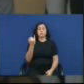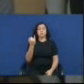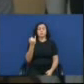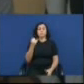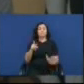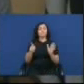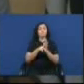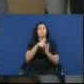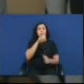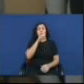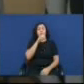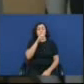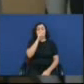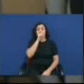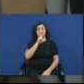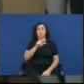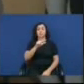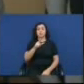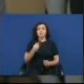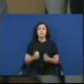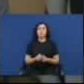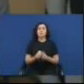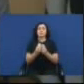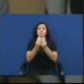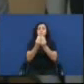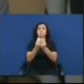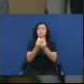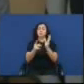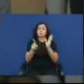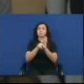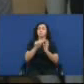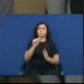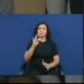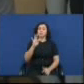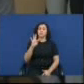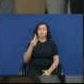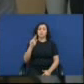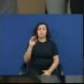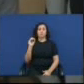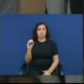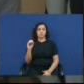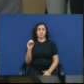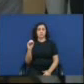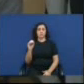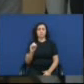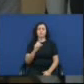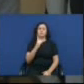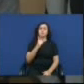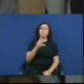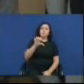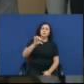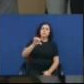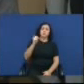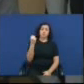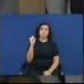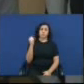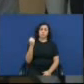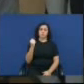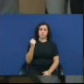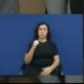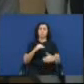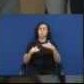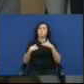igreja em Limeira, chamado Missa com Elementos Afros. Em 1988,